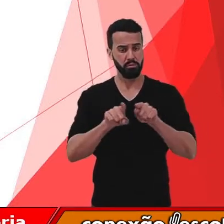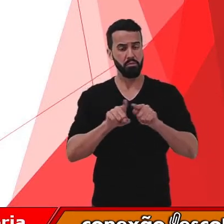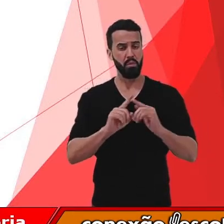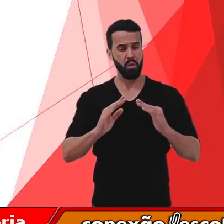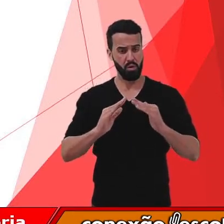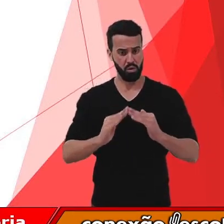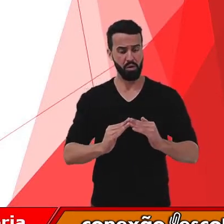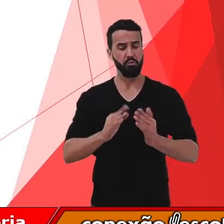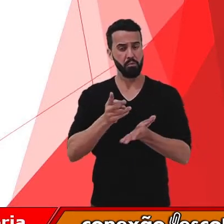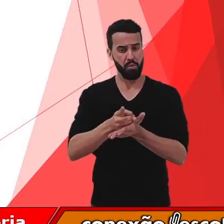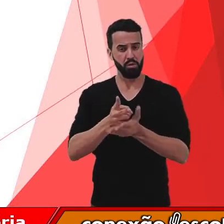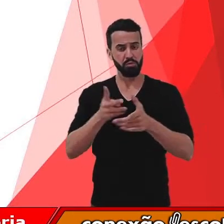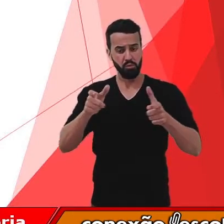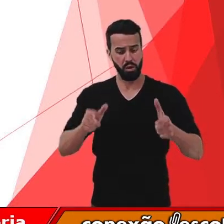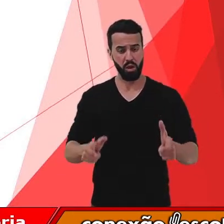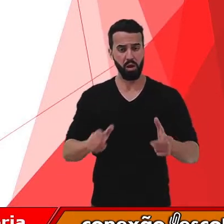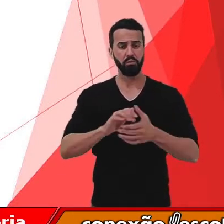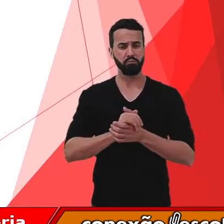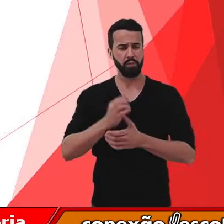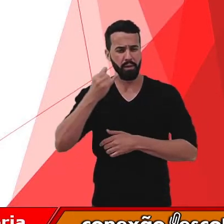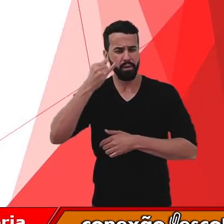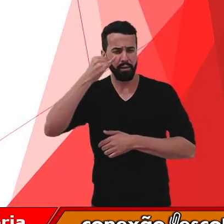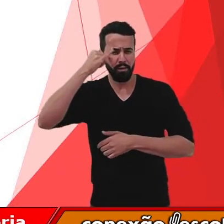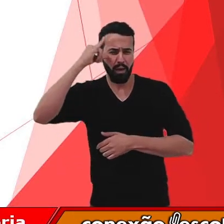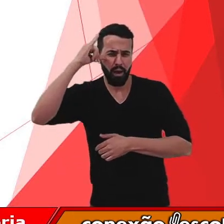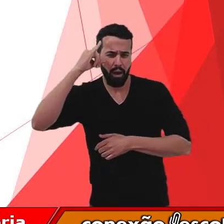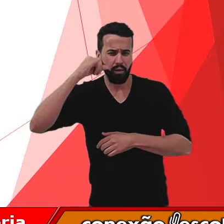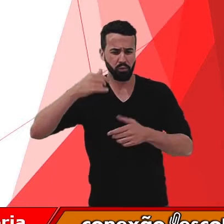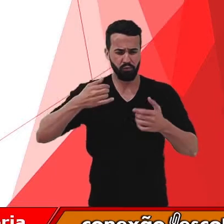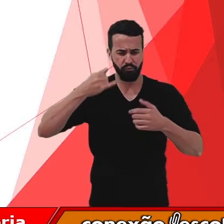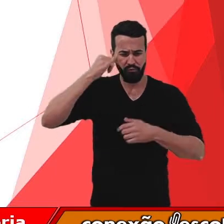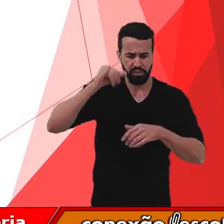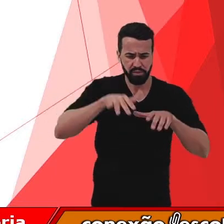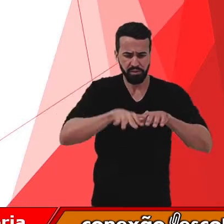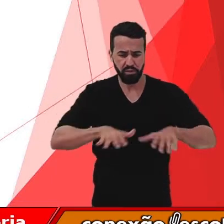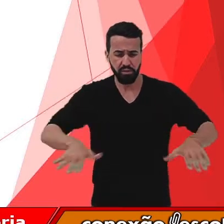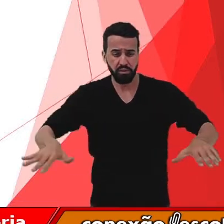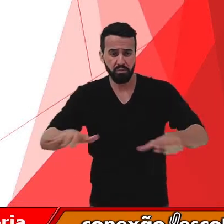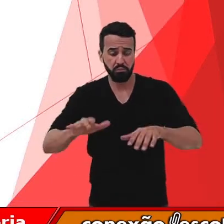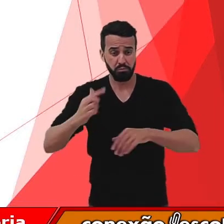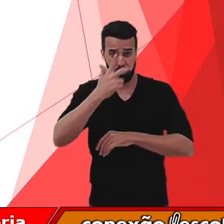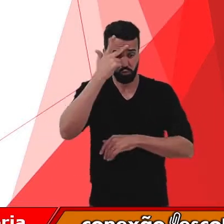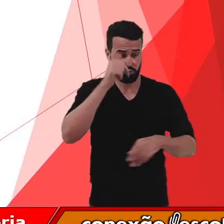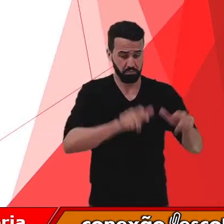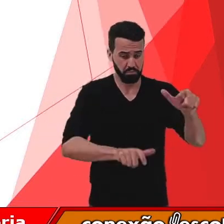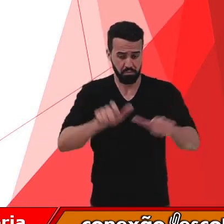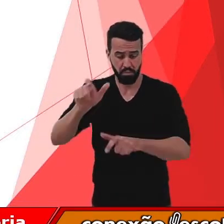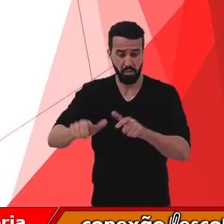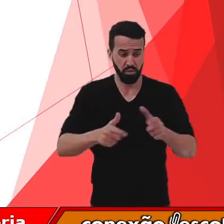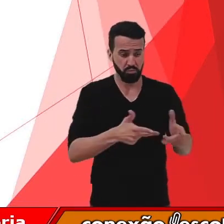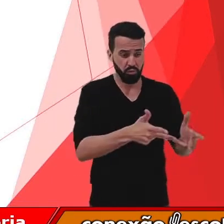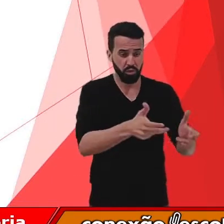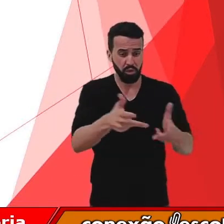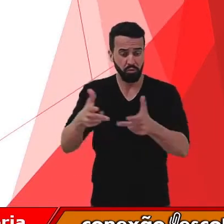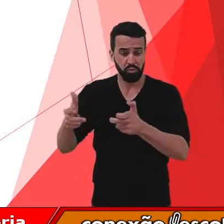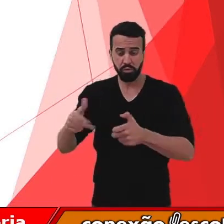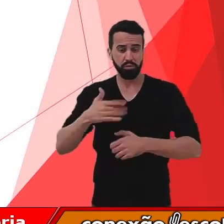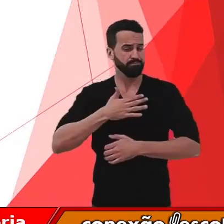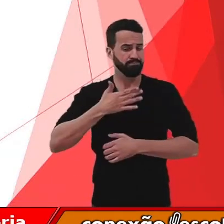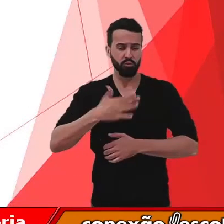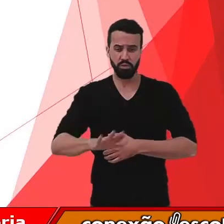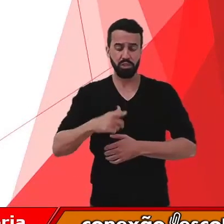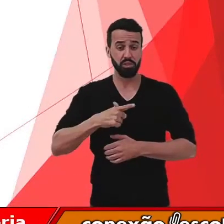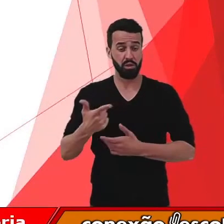vila. Criadores de gado, proprietários de terras, exploradores, contra os abusos da